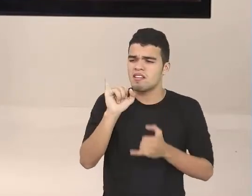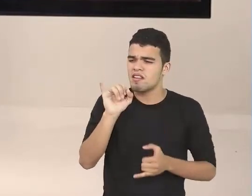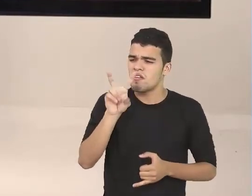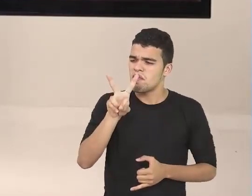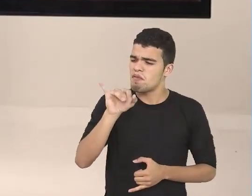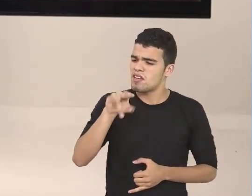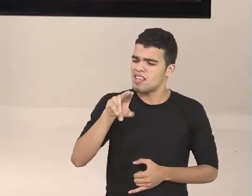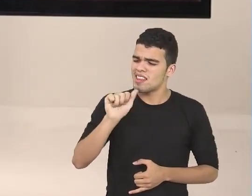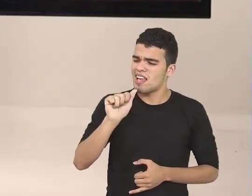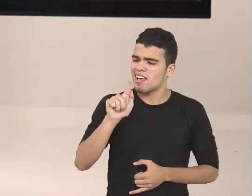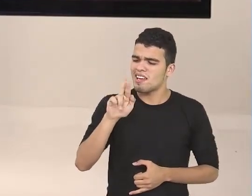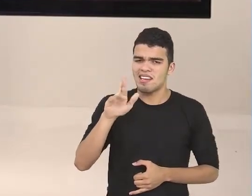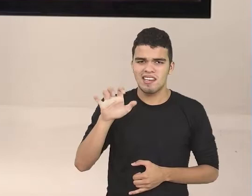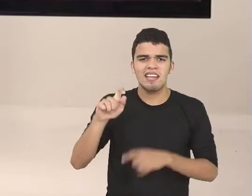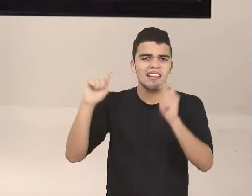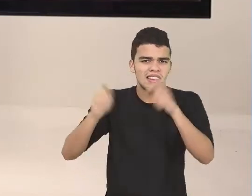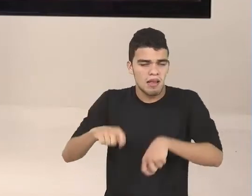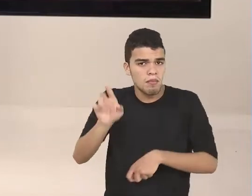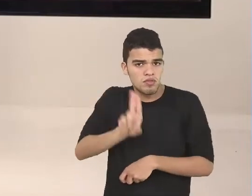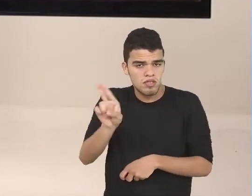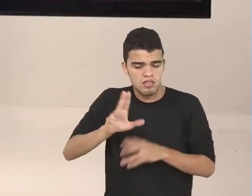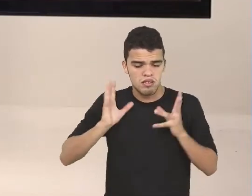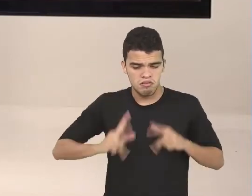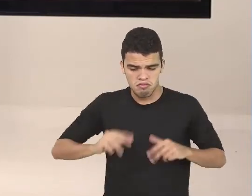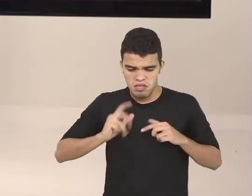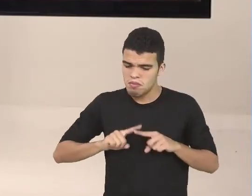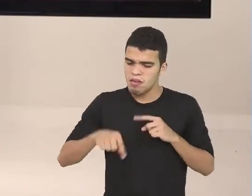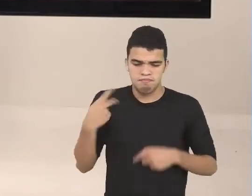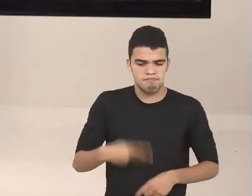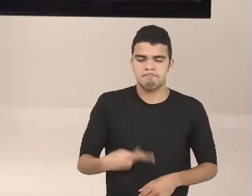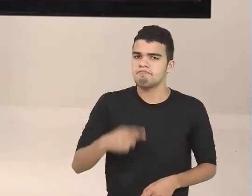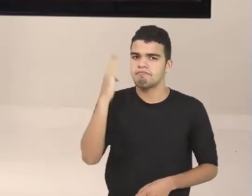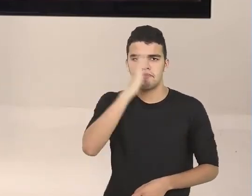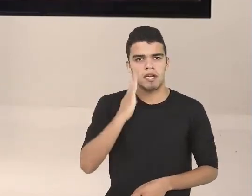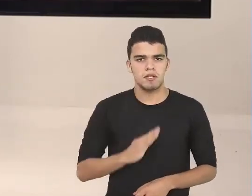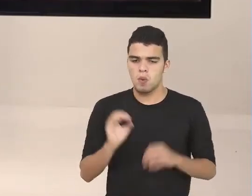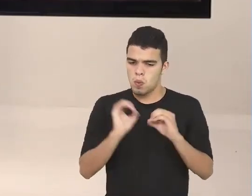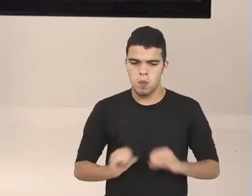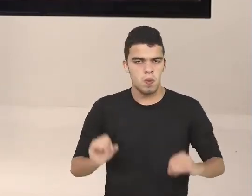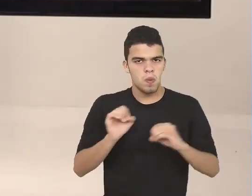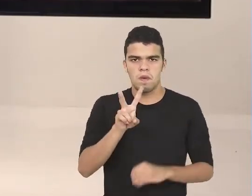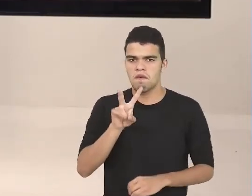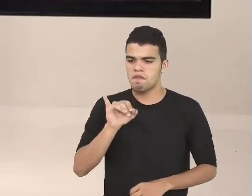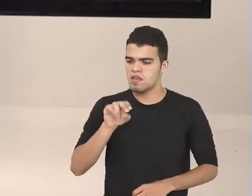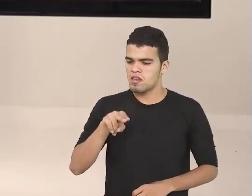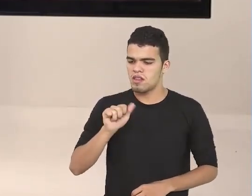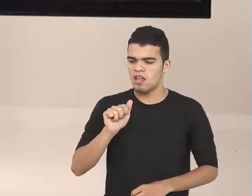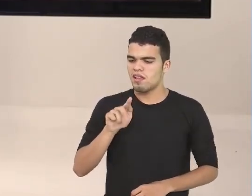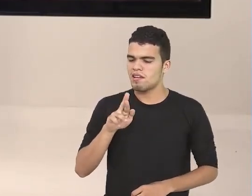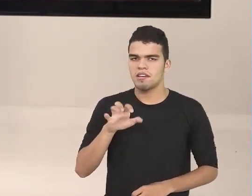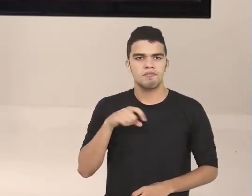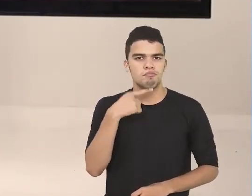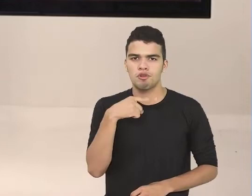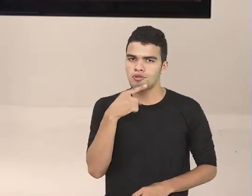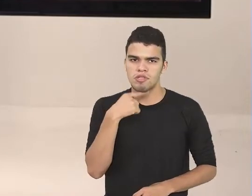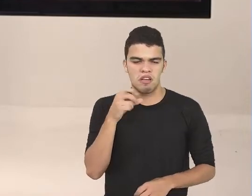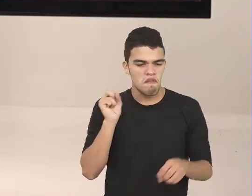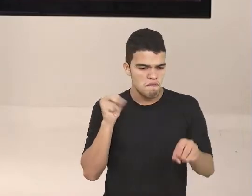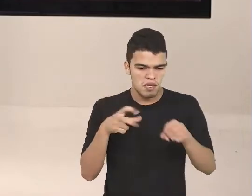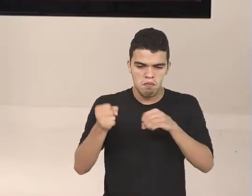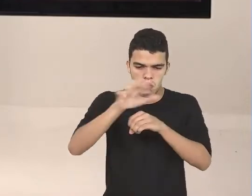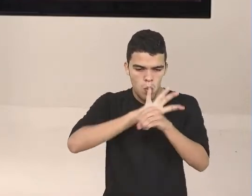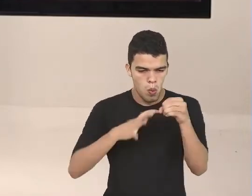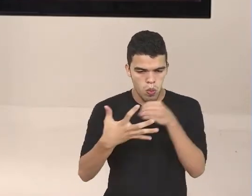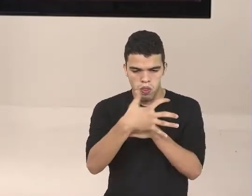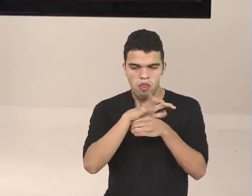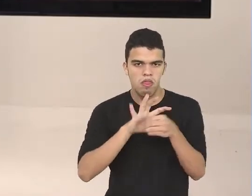a gente não tem. Ou se tiver, é uma coisa muito difícil de ser encontrada. De qualquer forma, esse vinagre